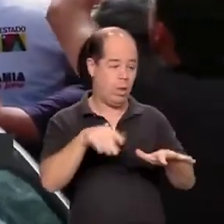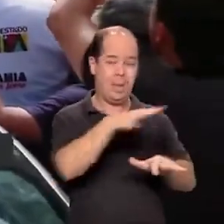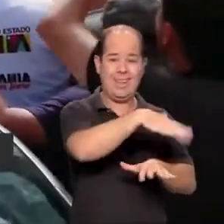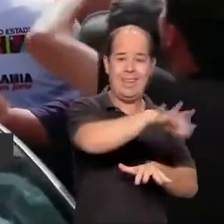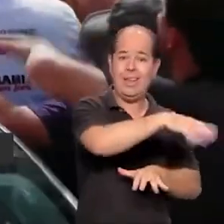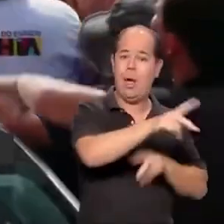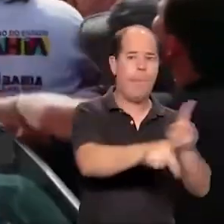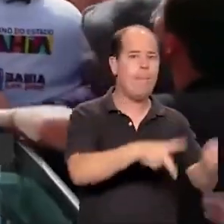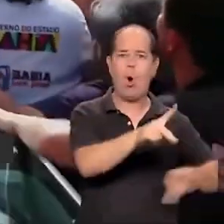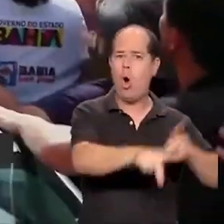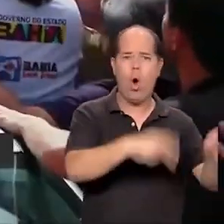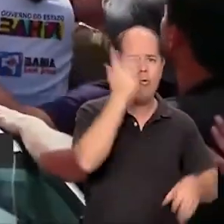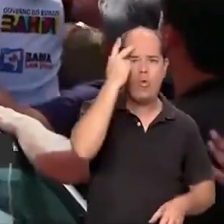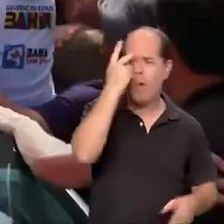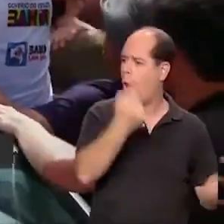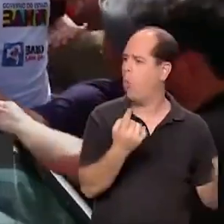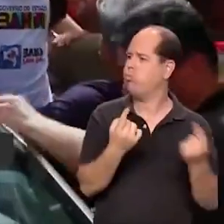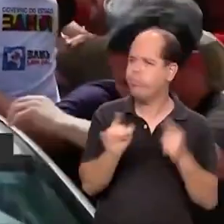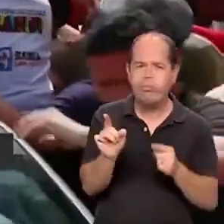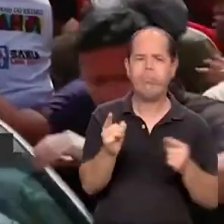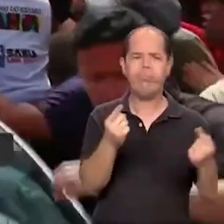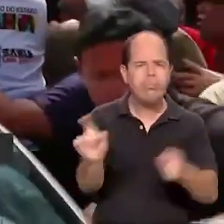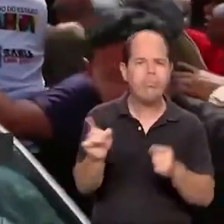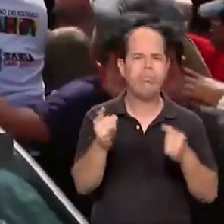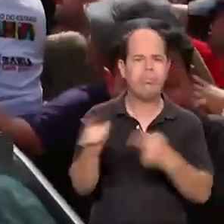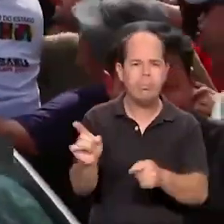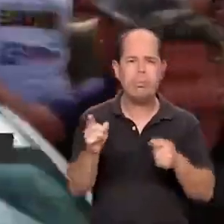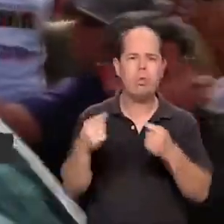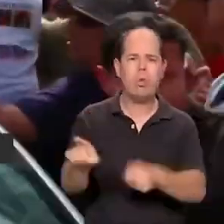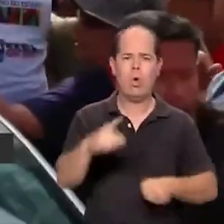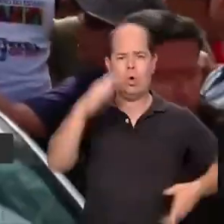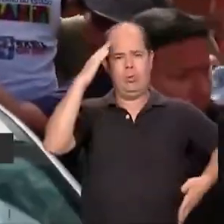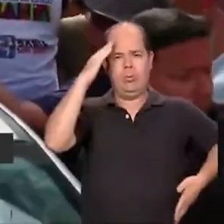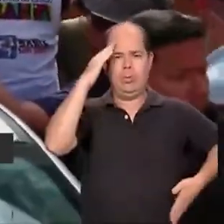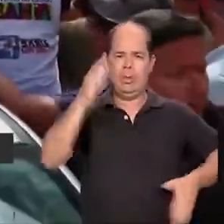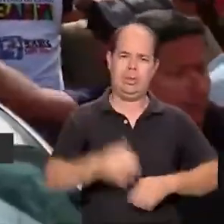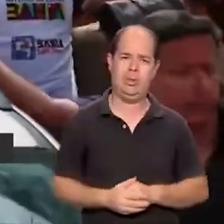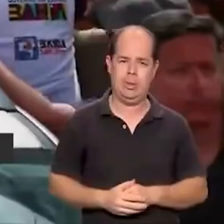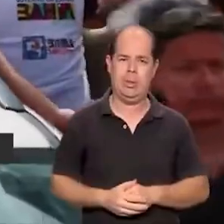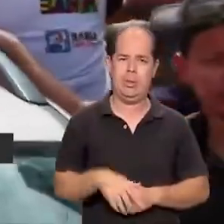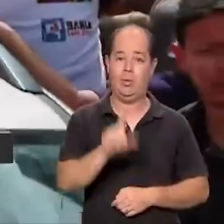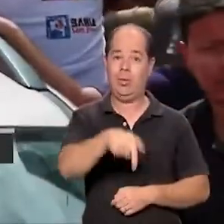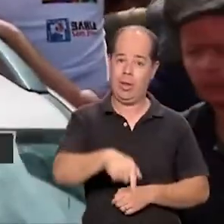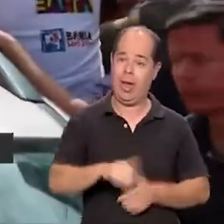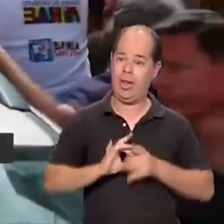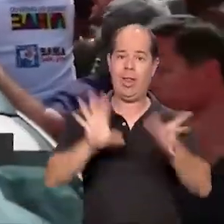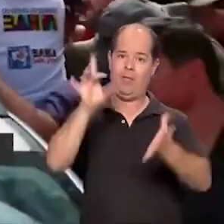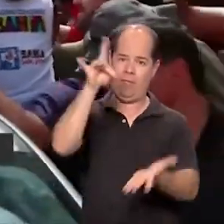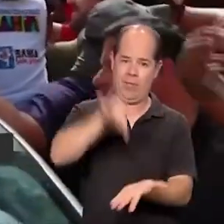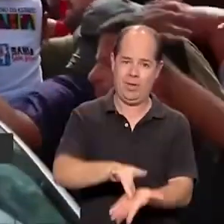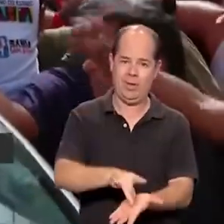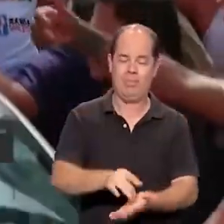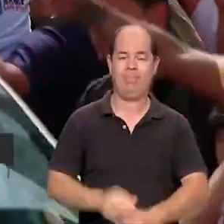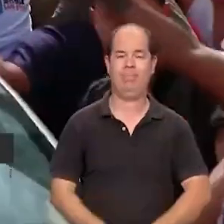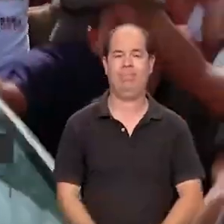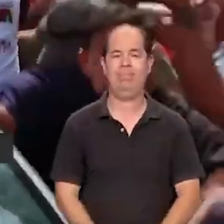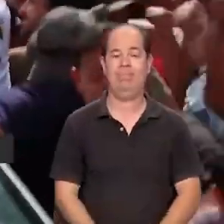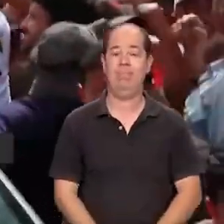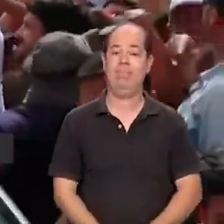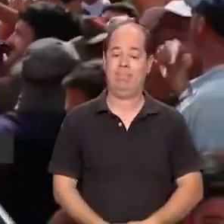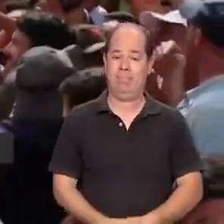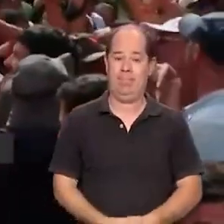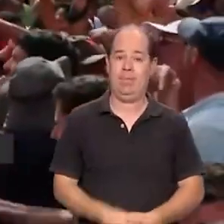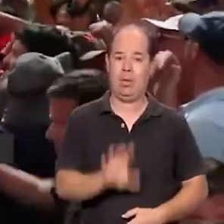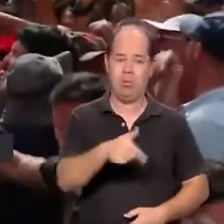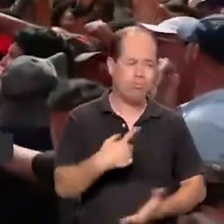população a tomar para si a tarefa de consolidar a independência. Eles